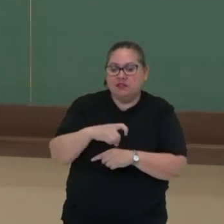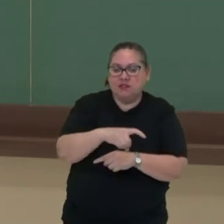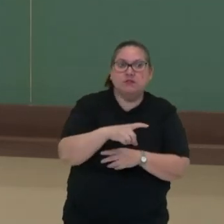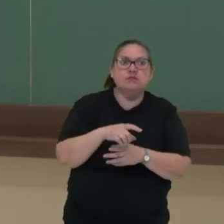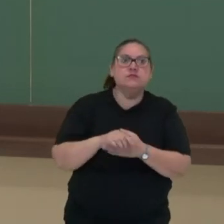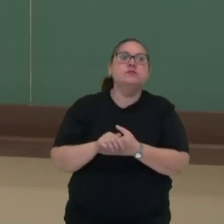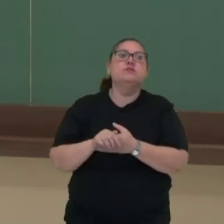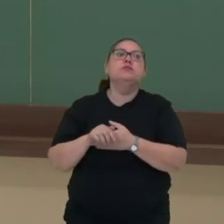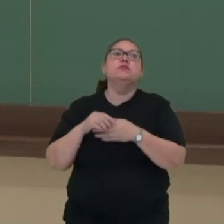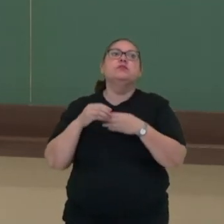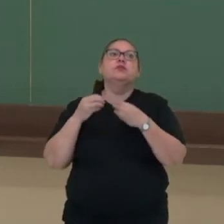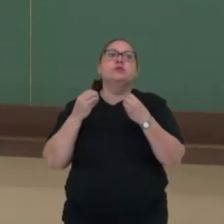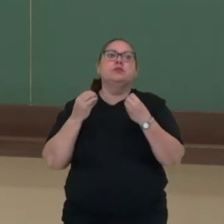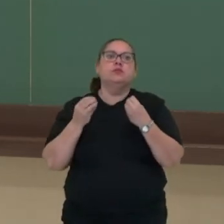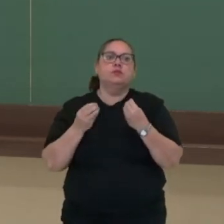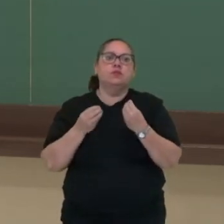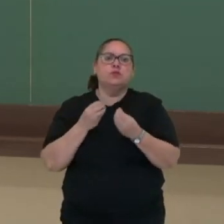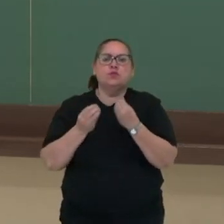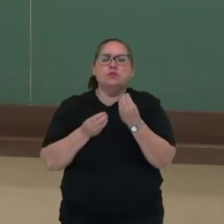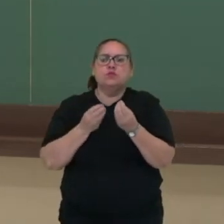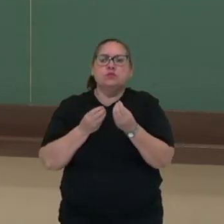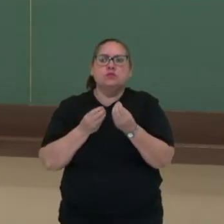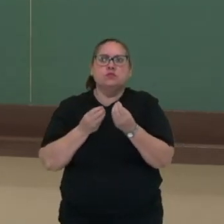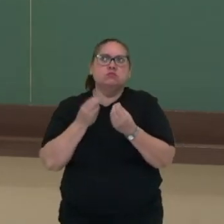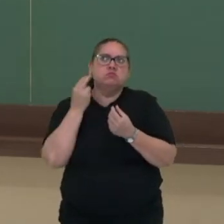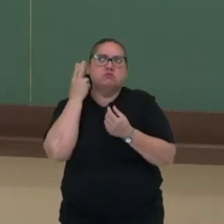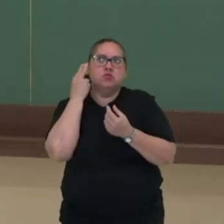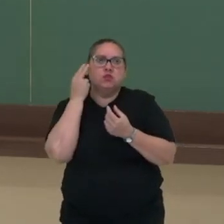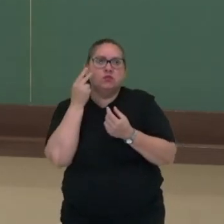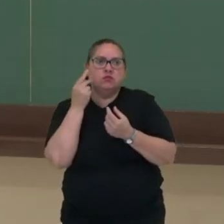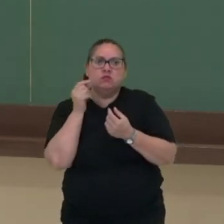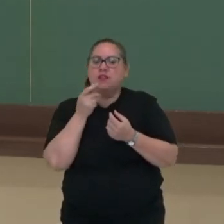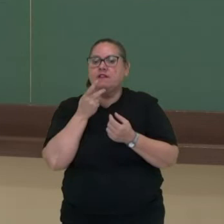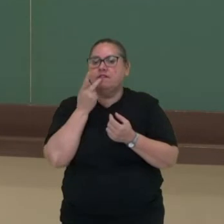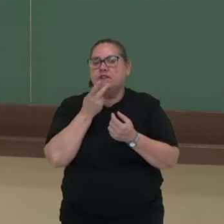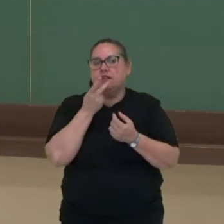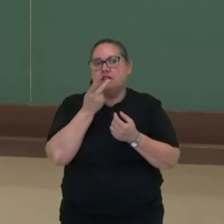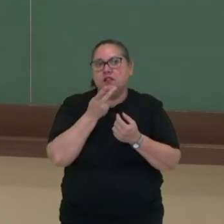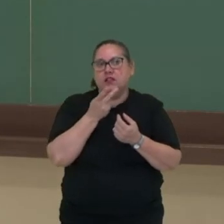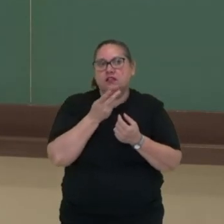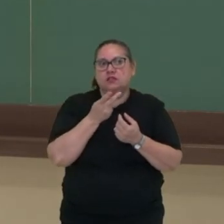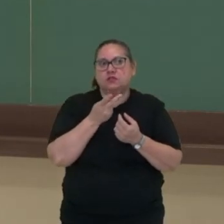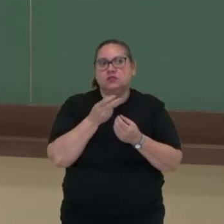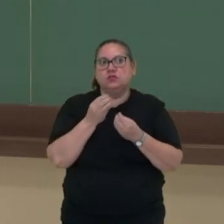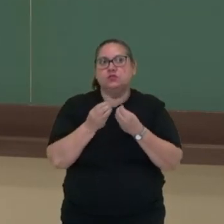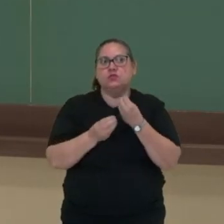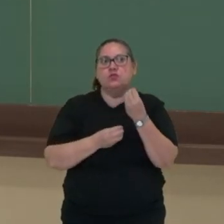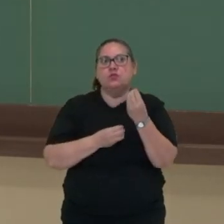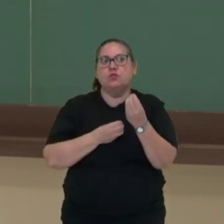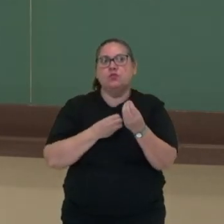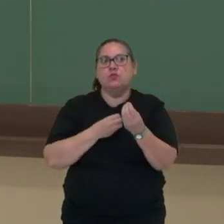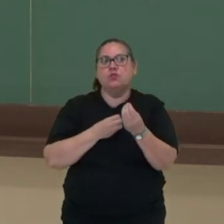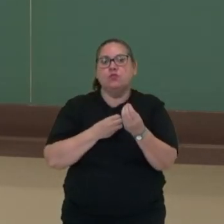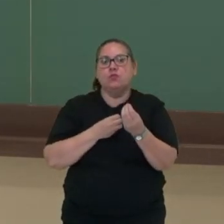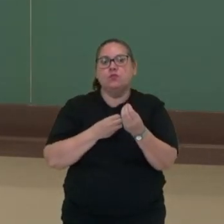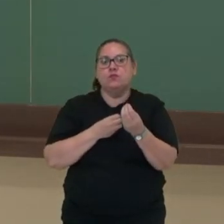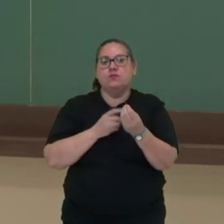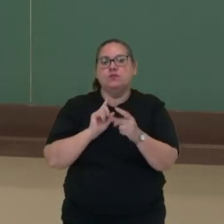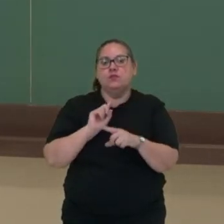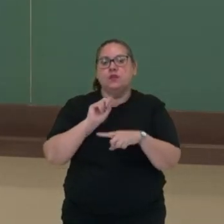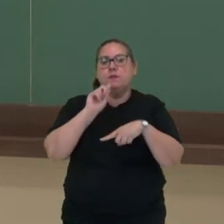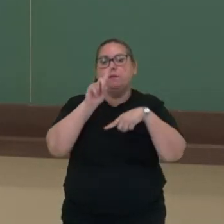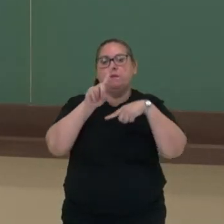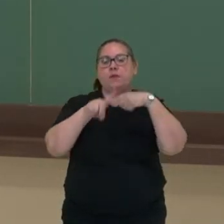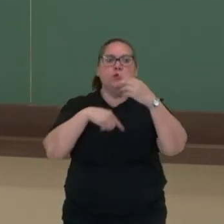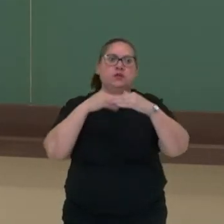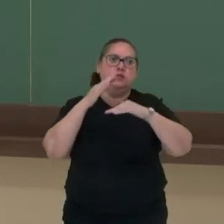mosquito. Uma coisa que normalmente não é falado é a questão do pós-doença,